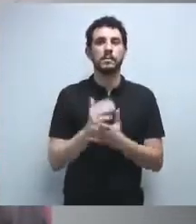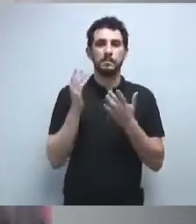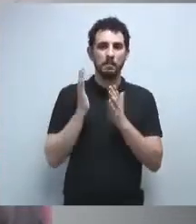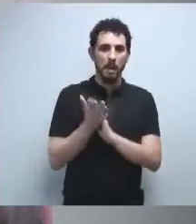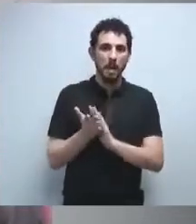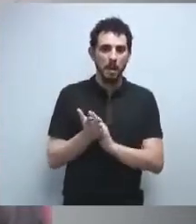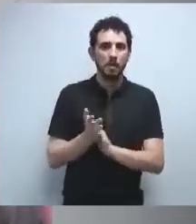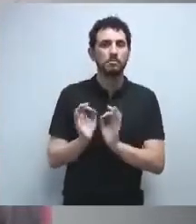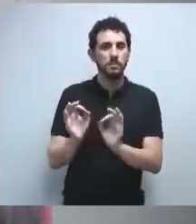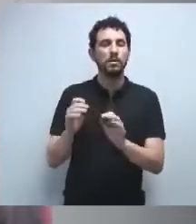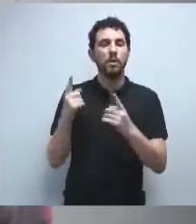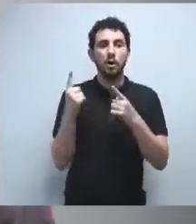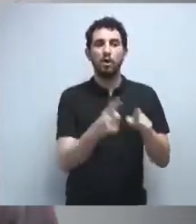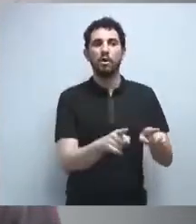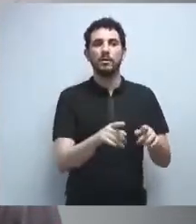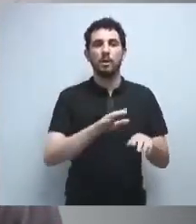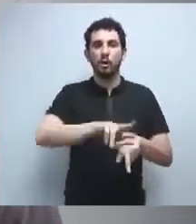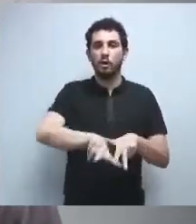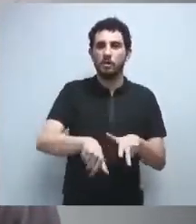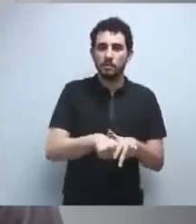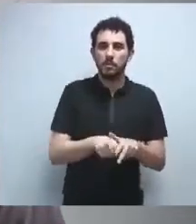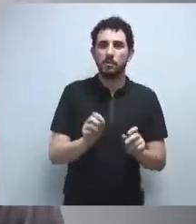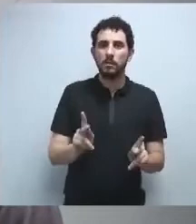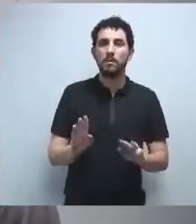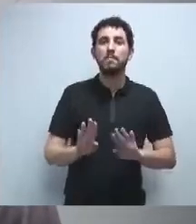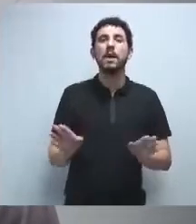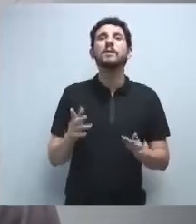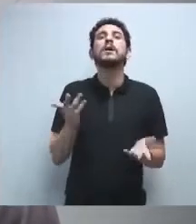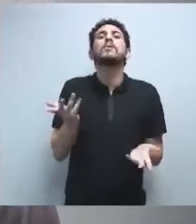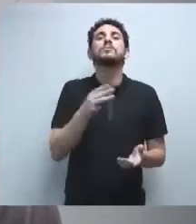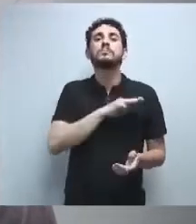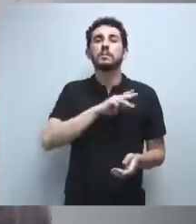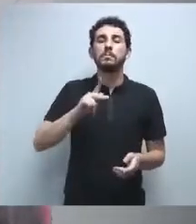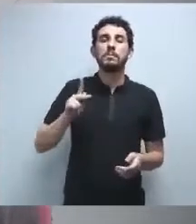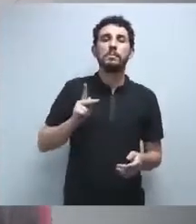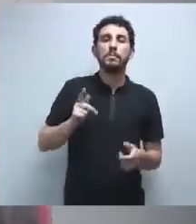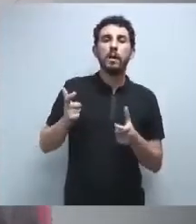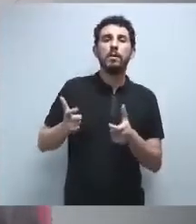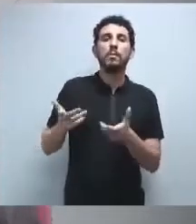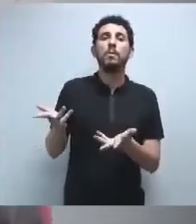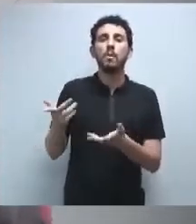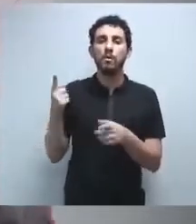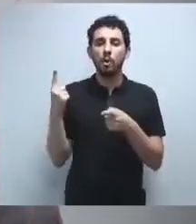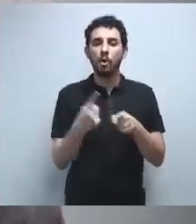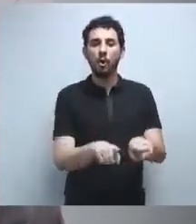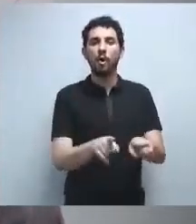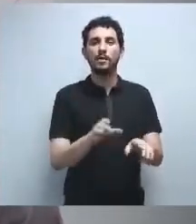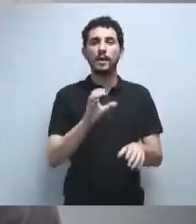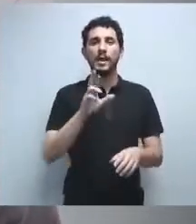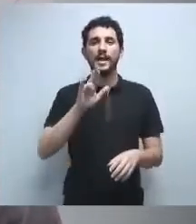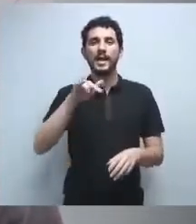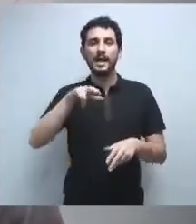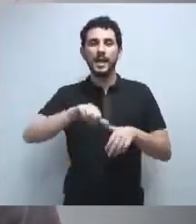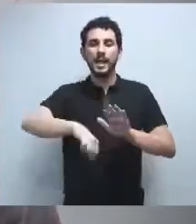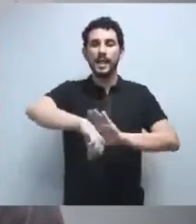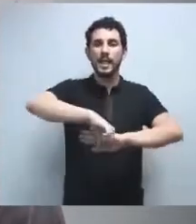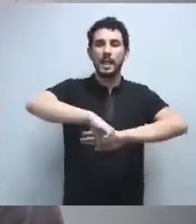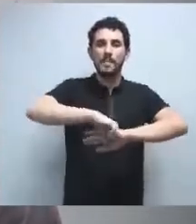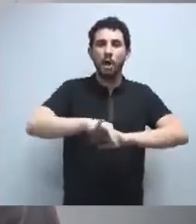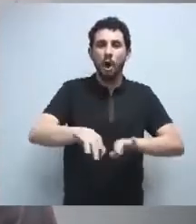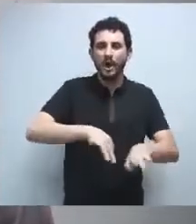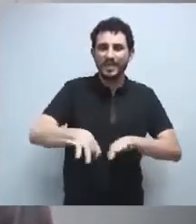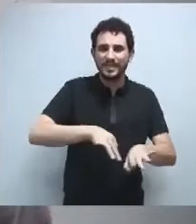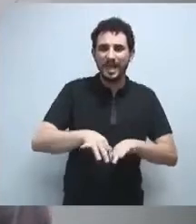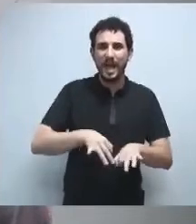aplauso no combate à corrupção mas cadê o ministério público para combater o crime organizado para